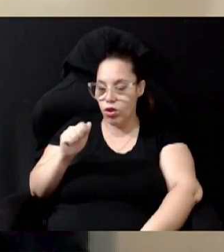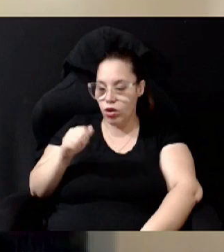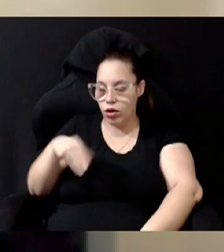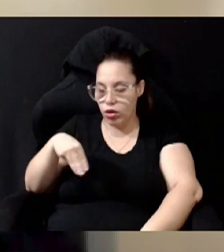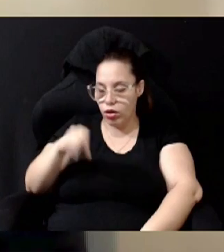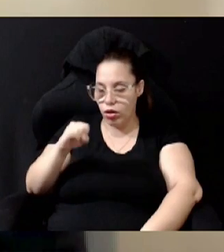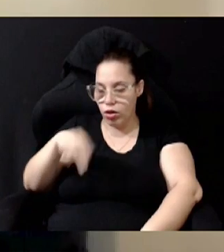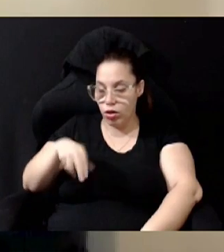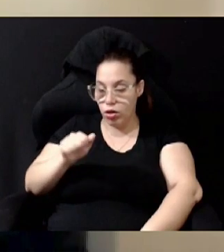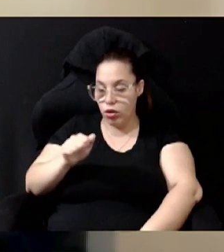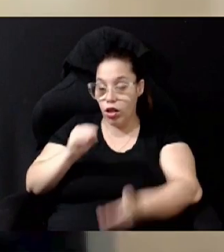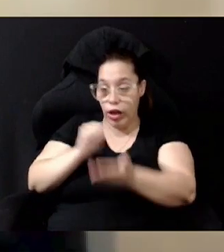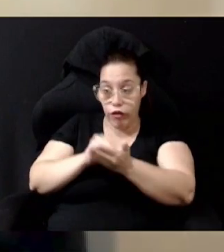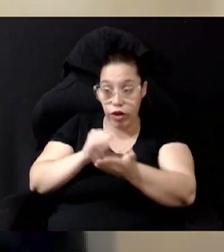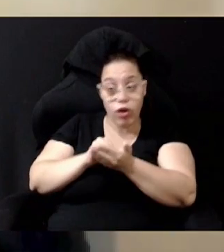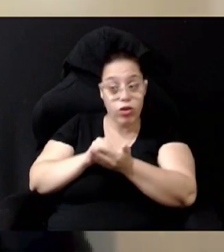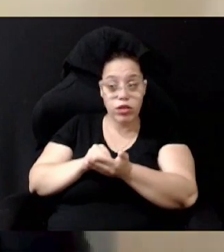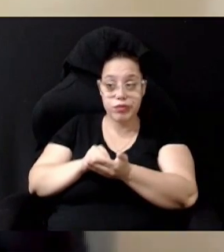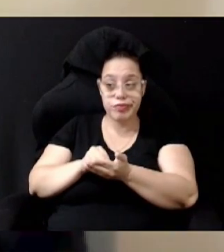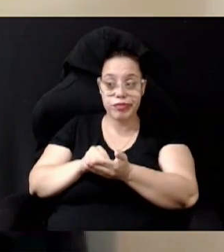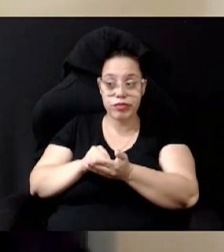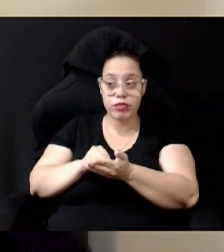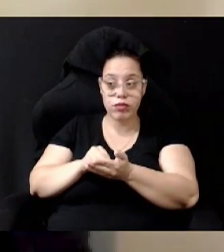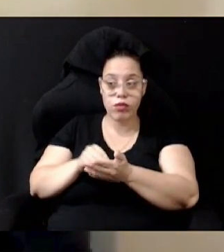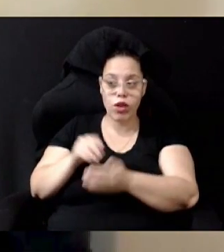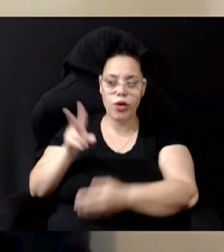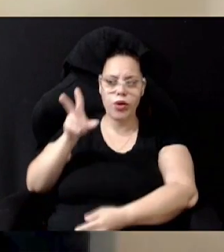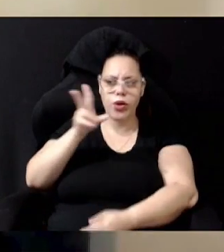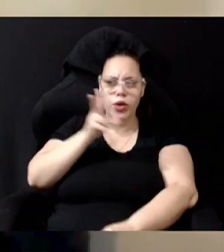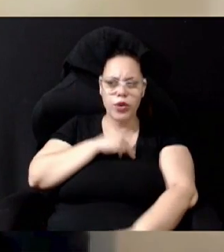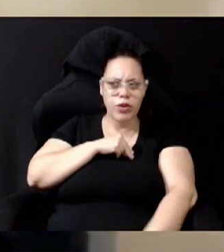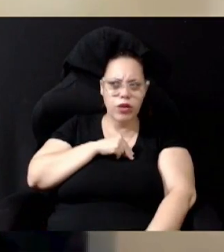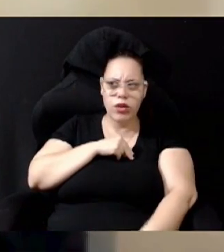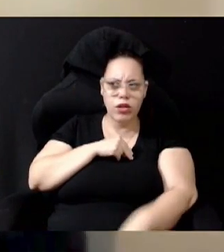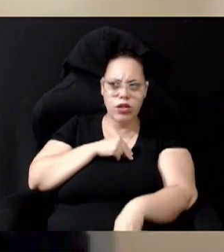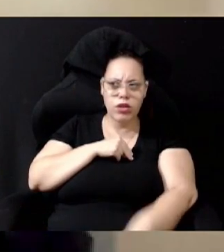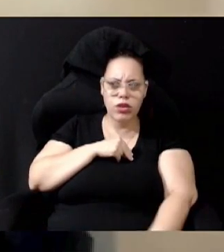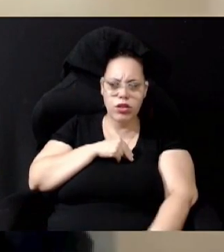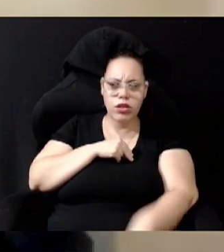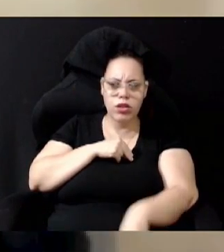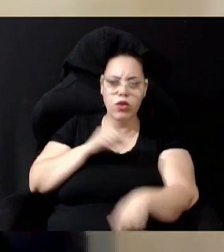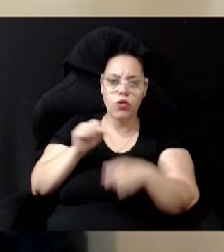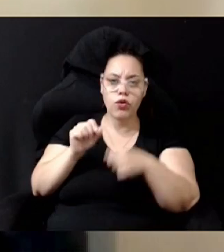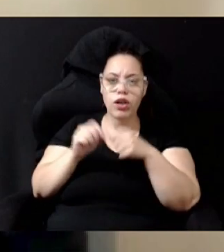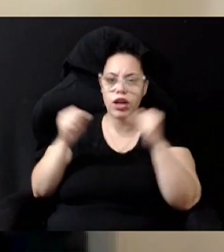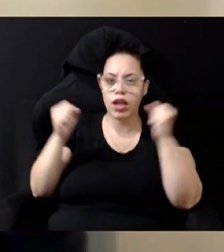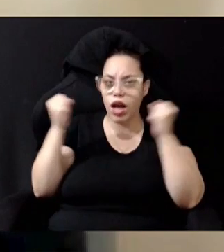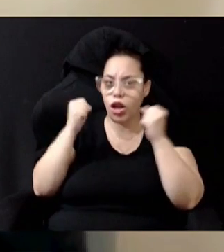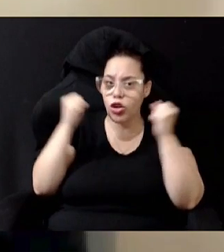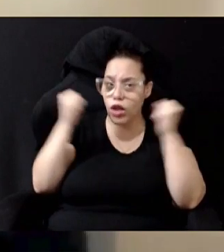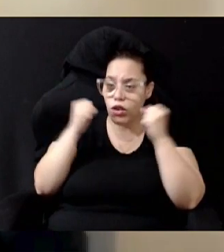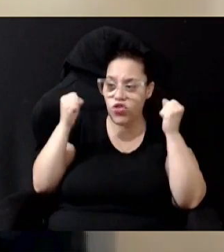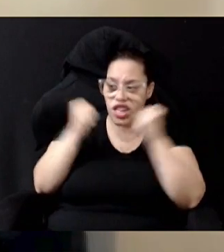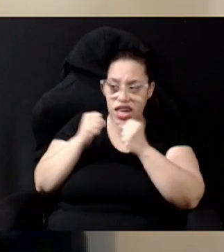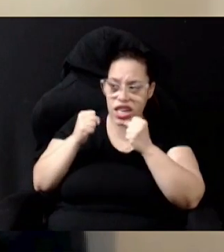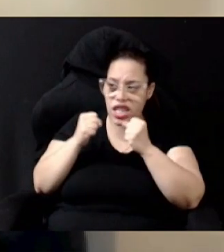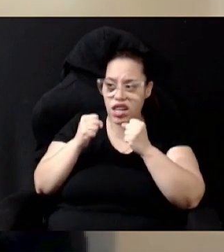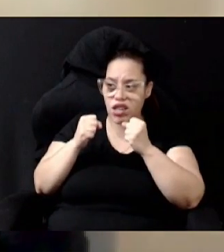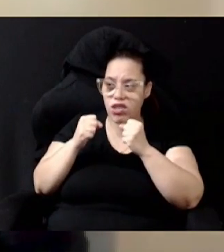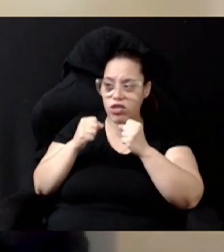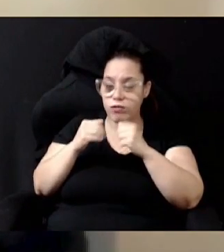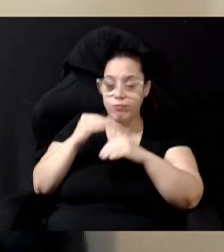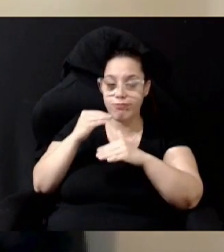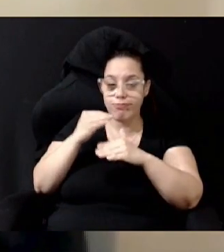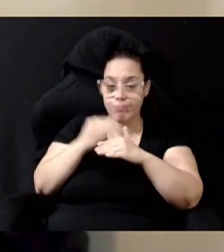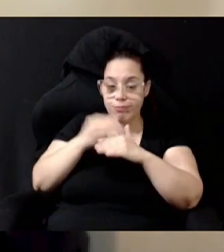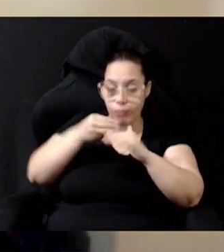as pessoas começaram a falar o seguinte: nossa, se você fizer atividade física, você vai consumir esse estoque de